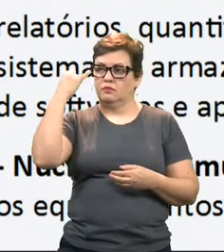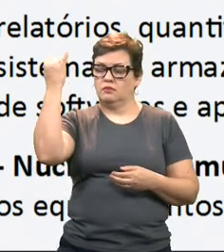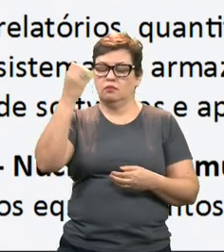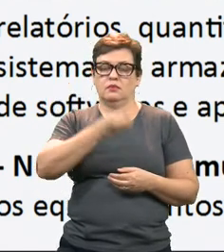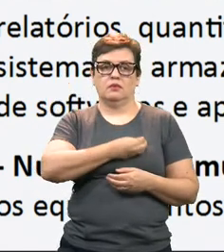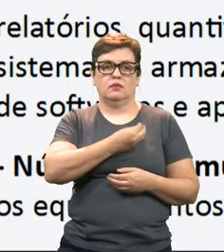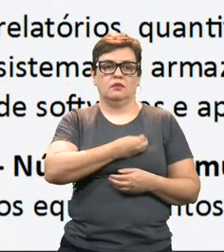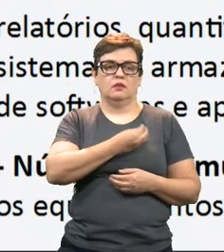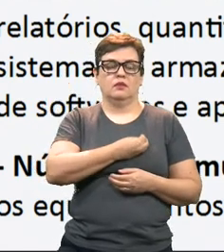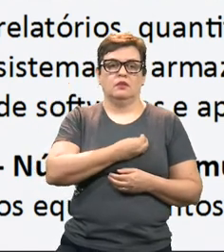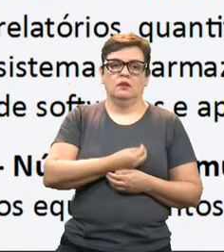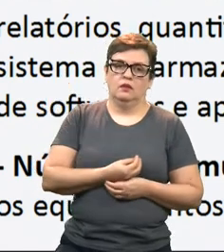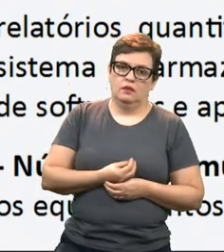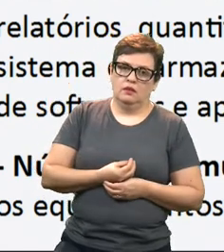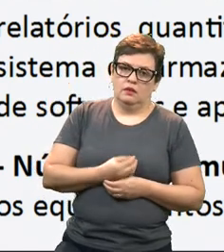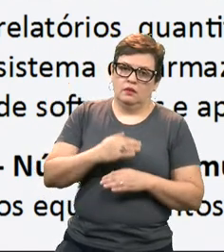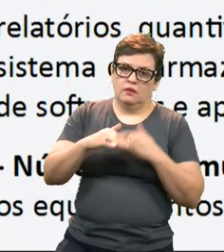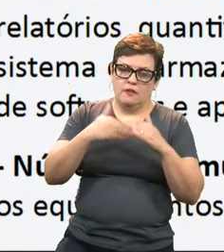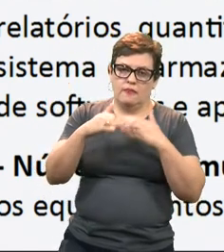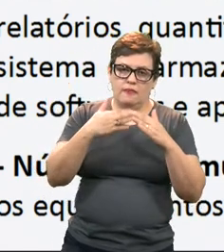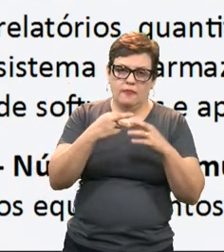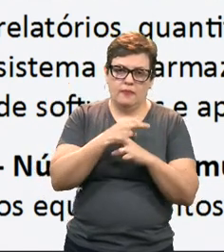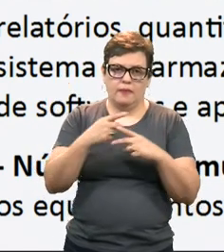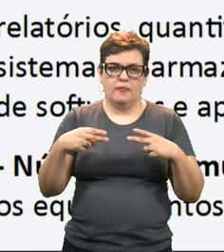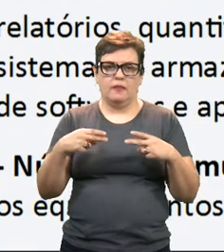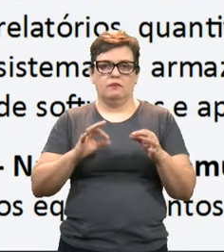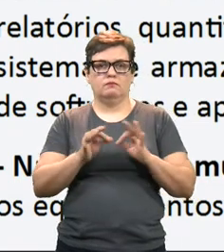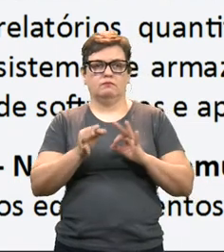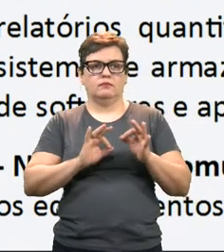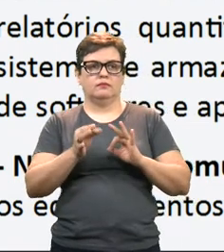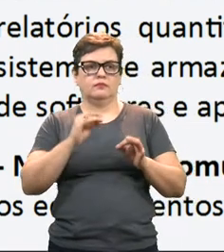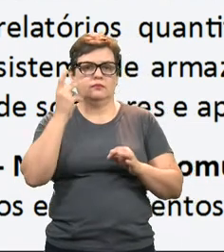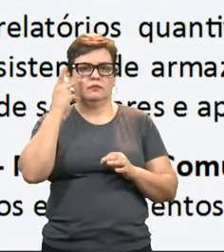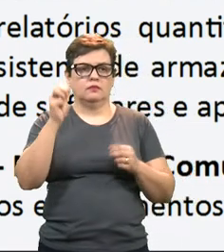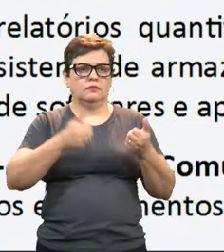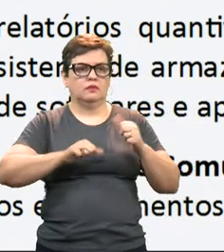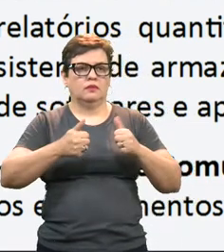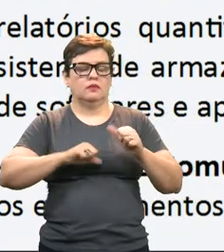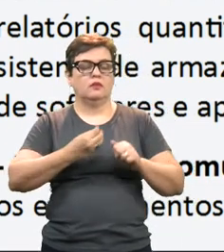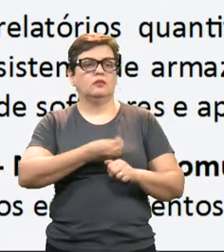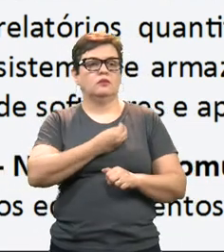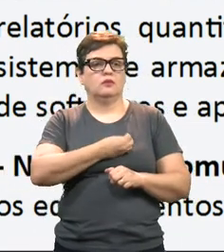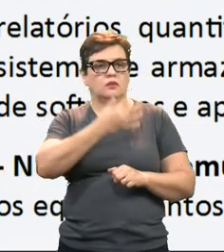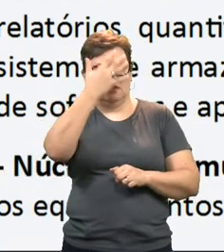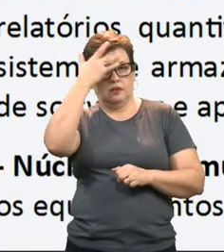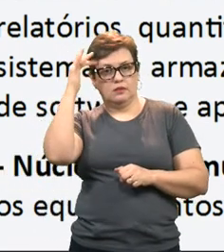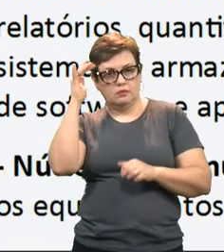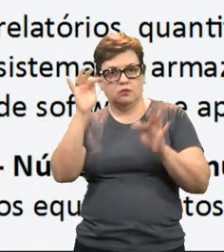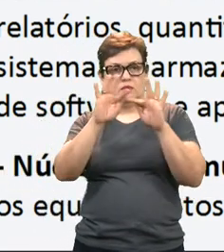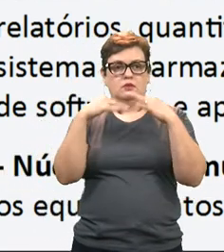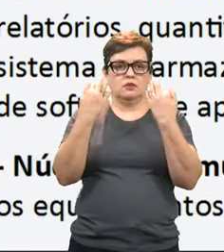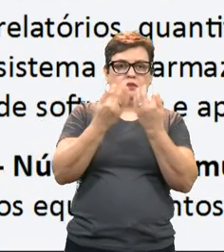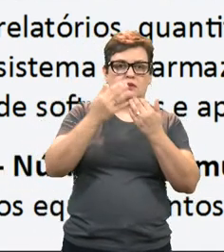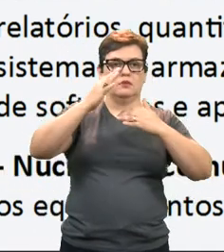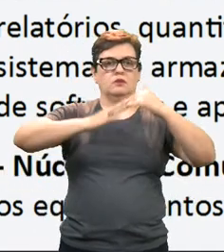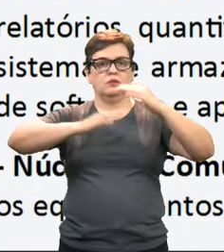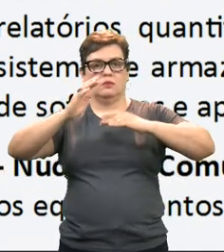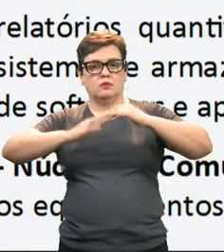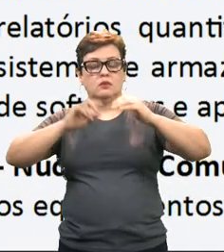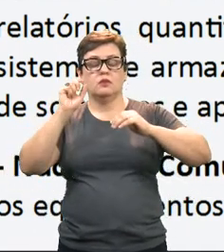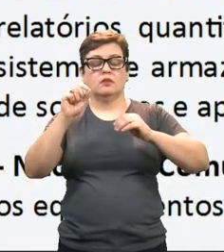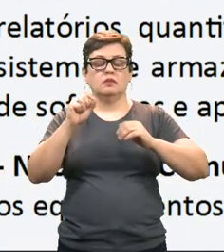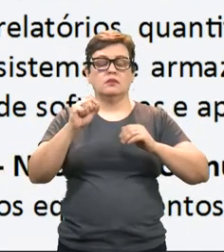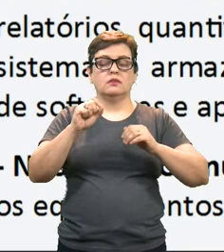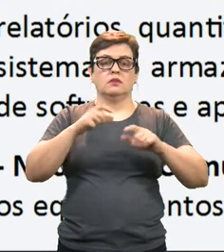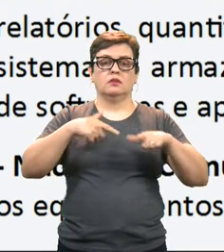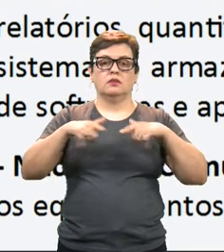Vida, ele desenvolve ações e programas para a qualidade de vida, tanto dos usuários, os pacientes,